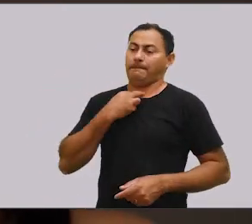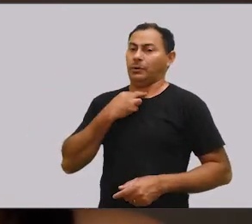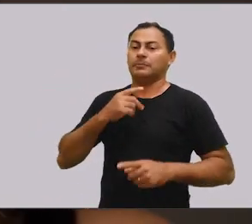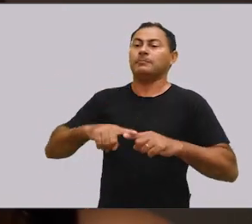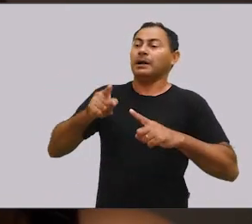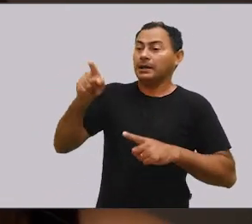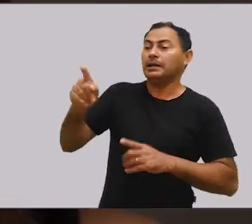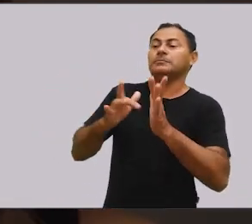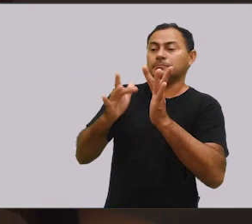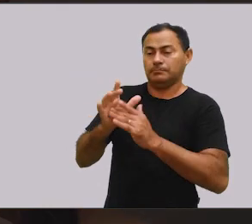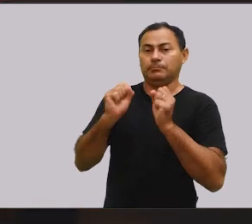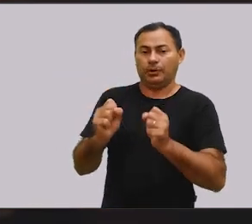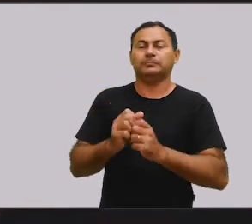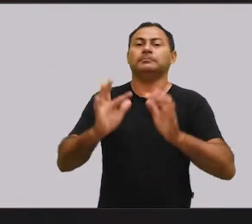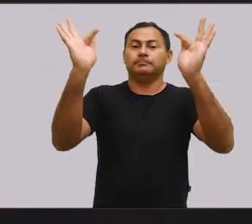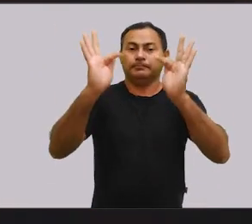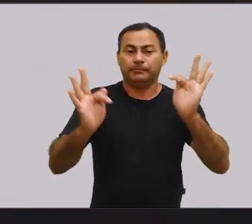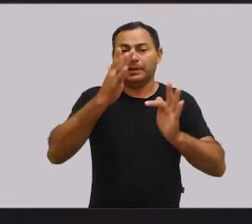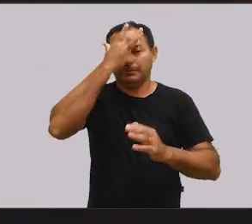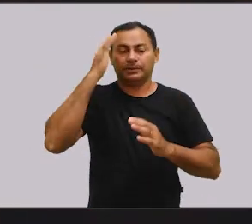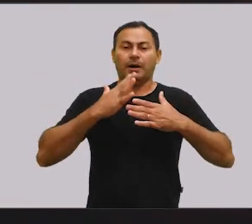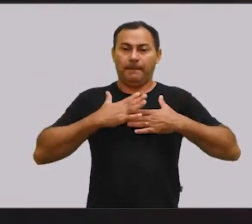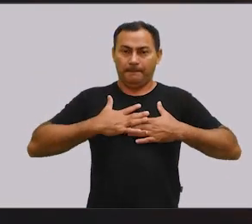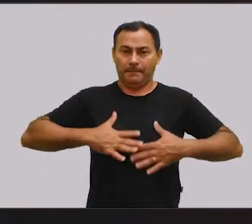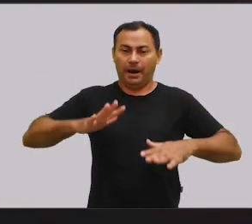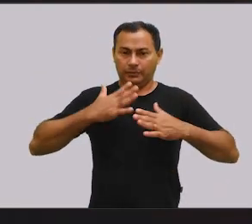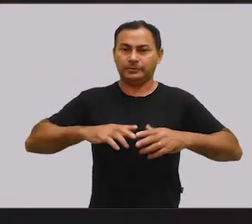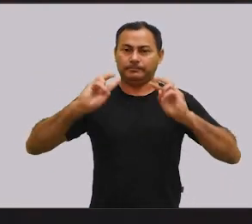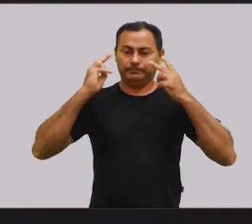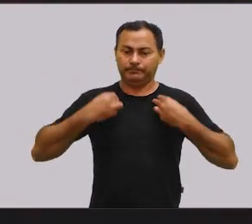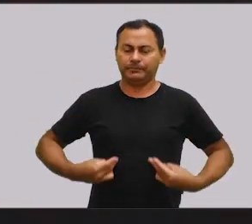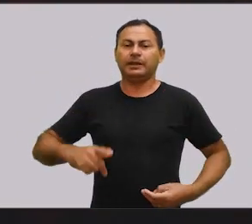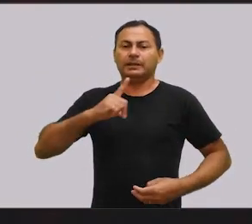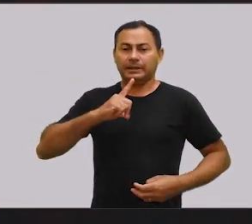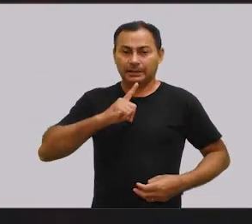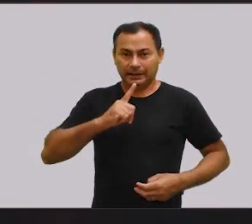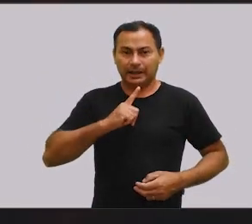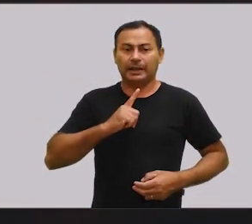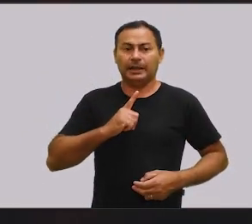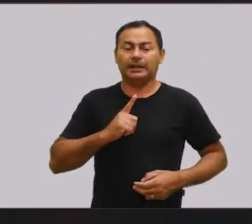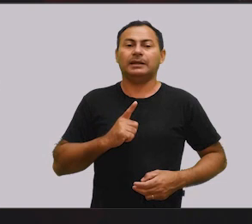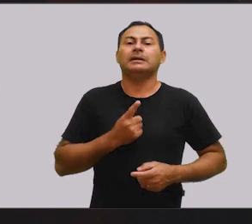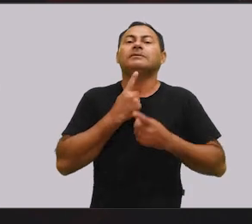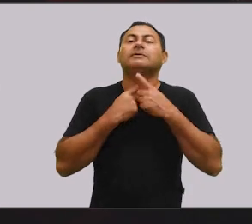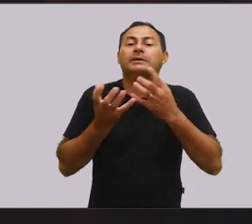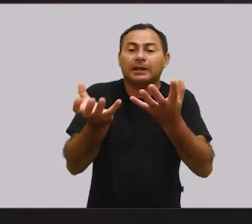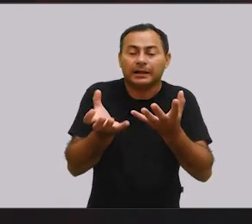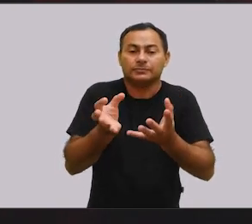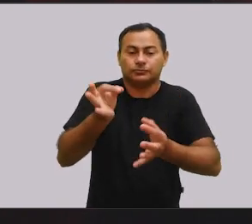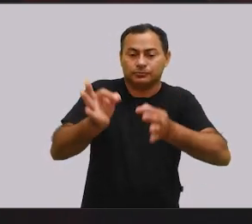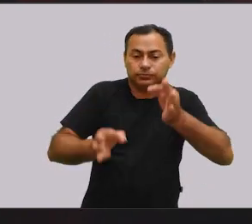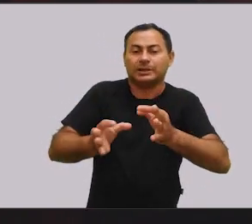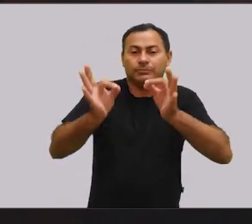posso, mas ele pode. Bem-aventurados os mansos e humildes que têm fome e sede pelo que é certo, até que